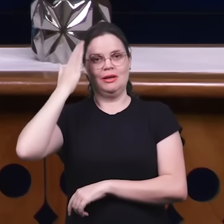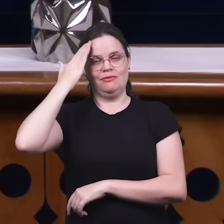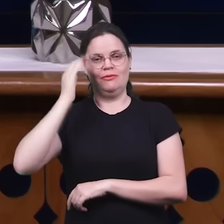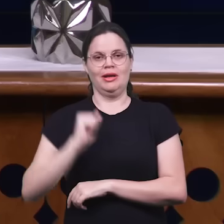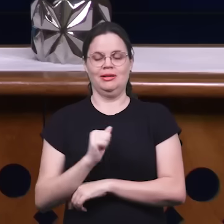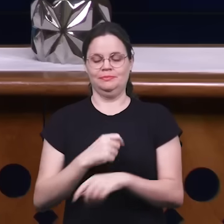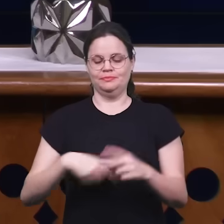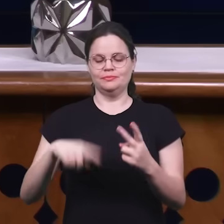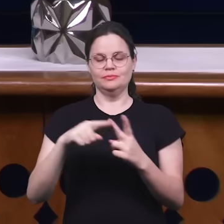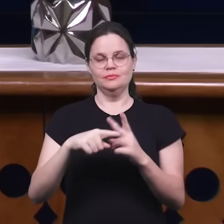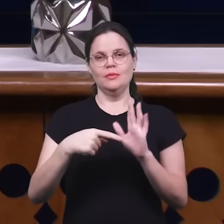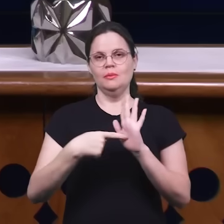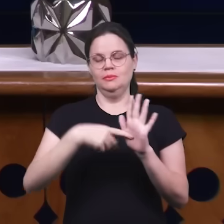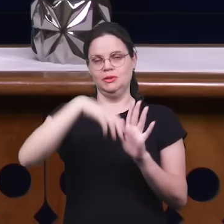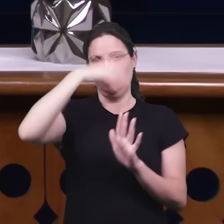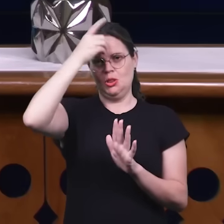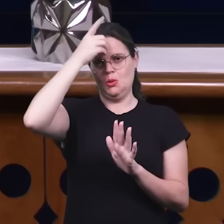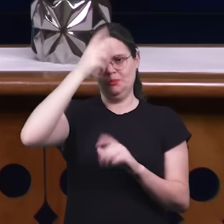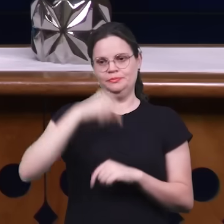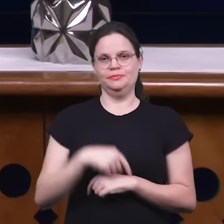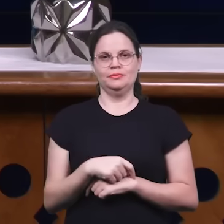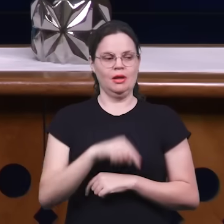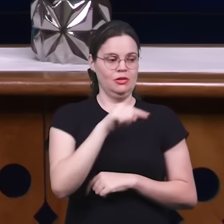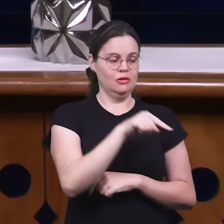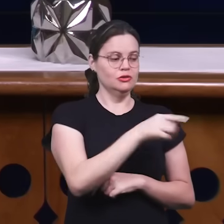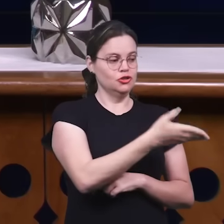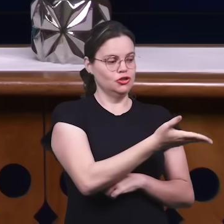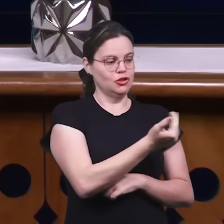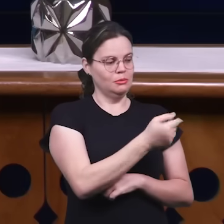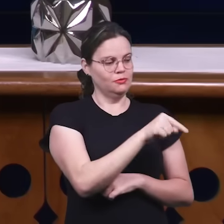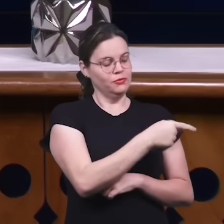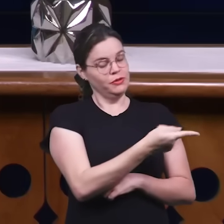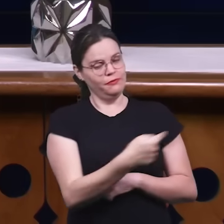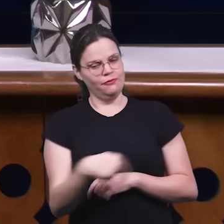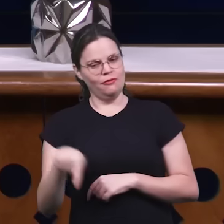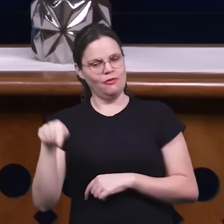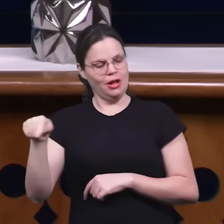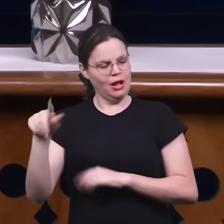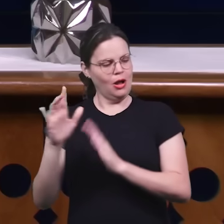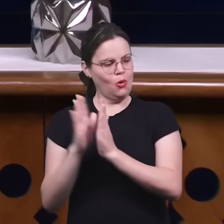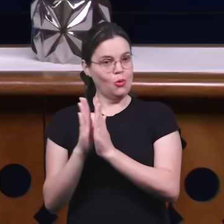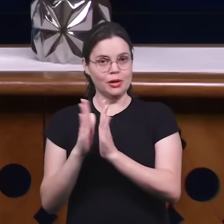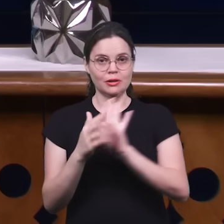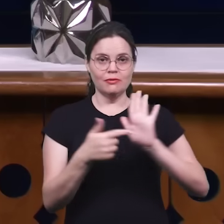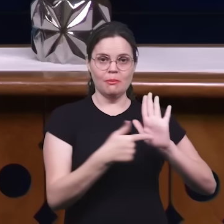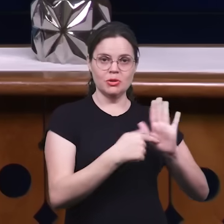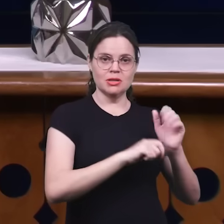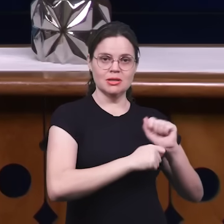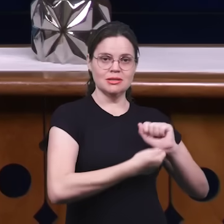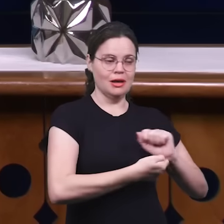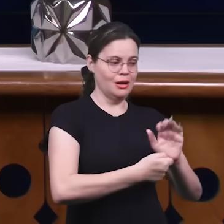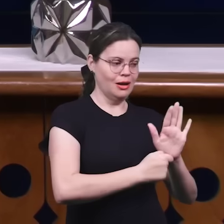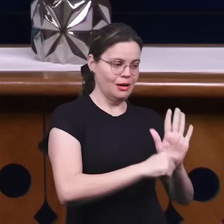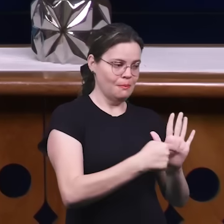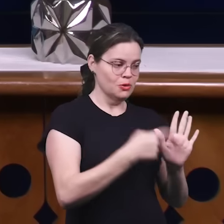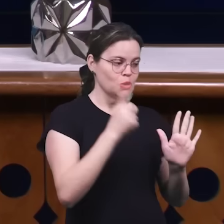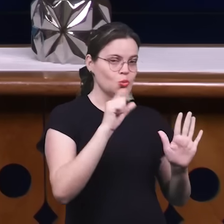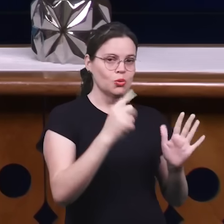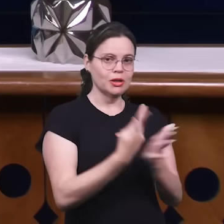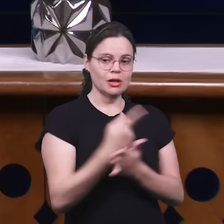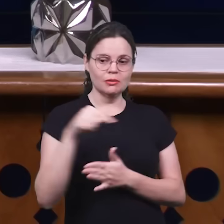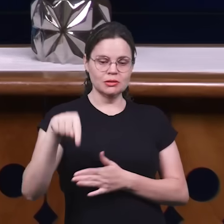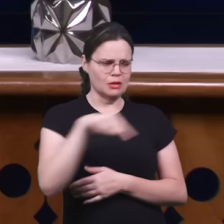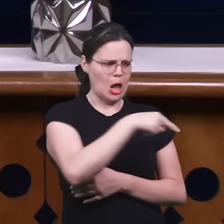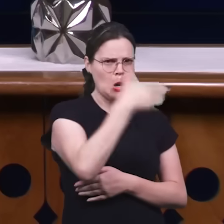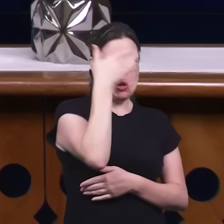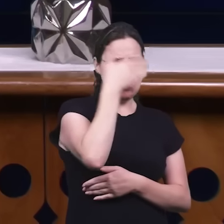concede dons espirituais, ele está orando, e agora Paulo vai viver e vai ver a realização